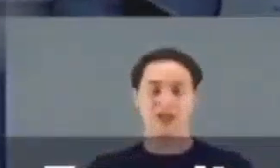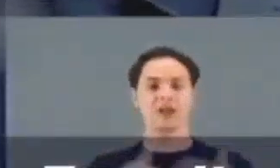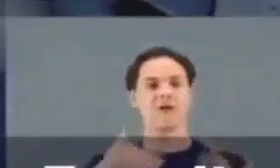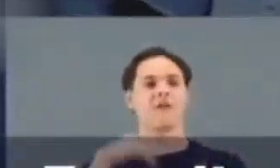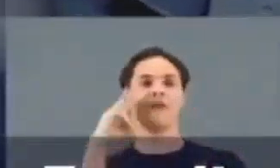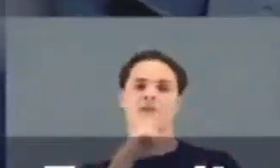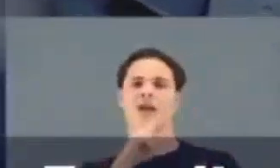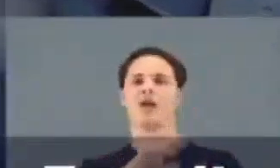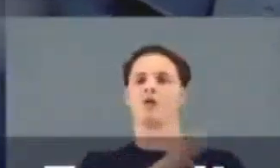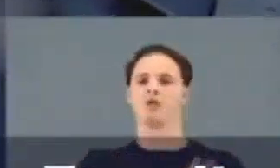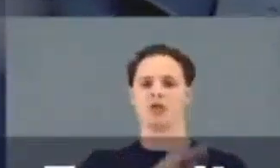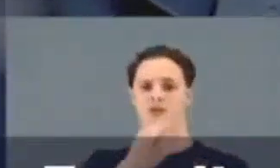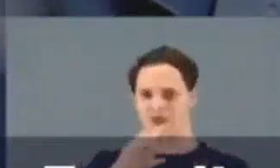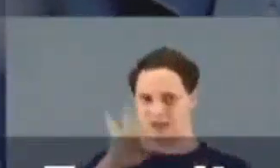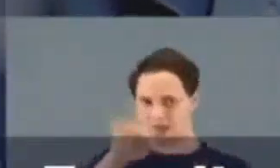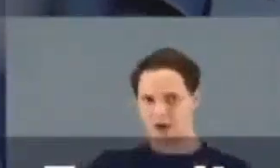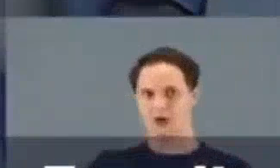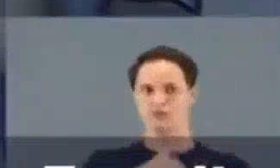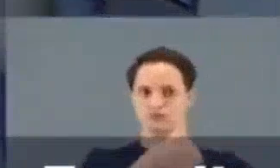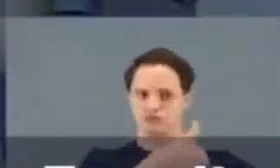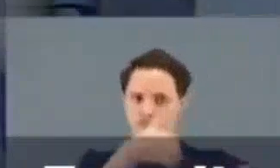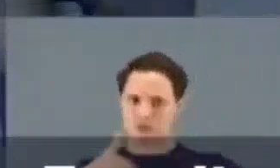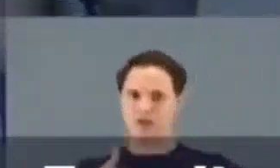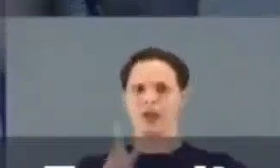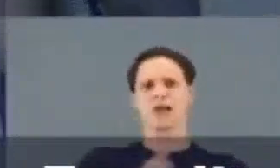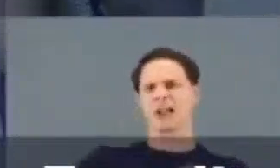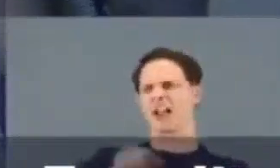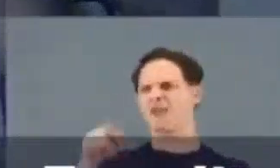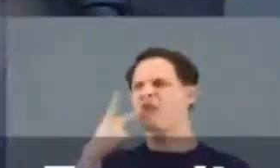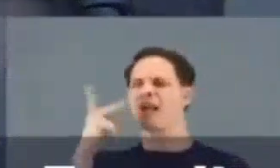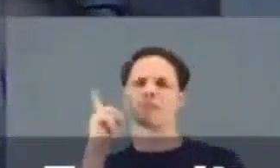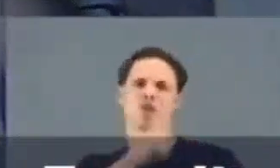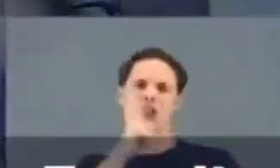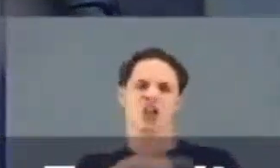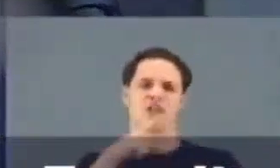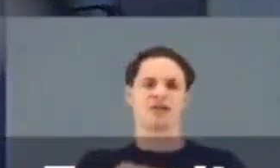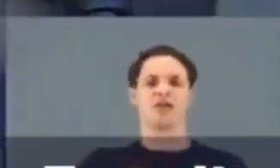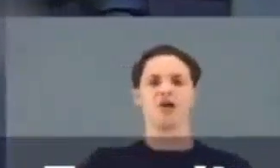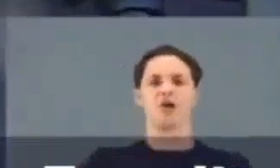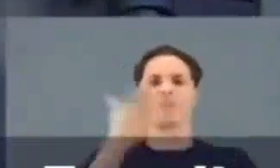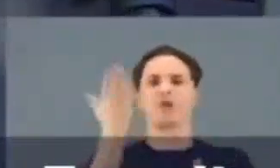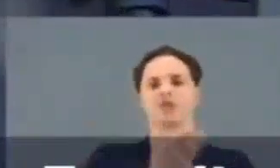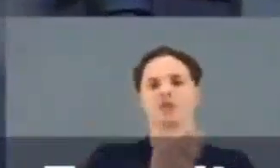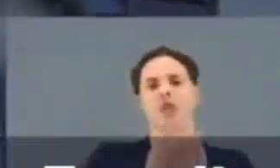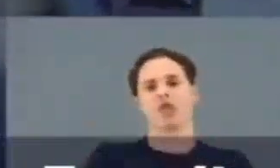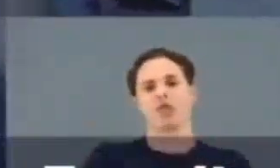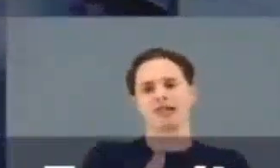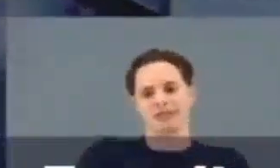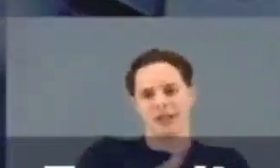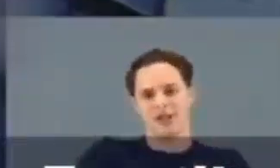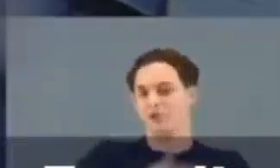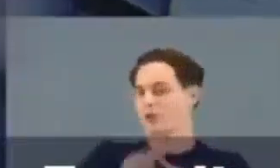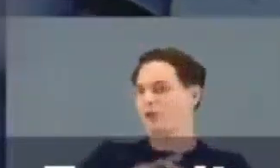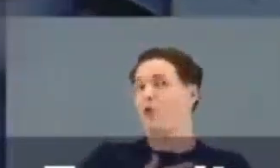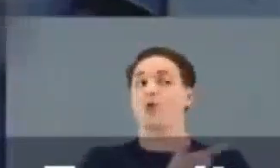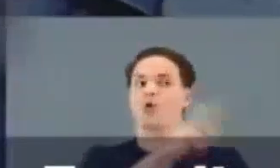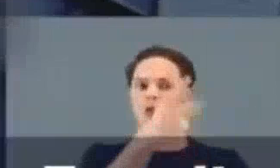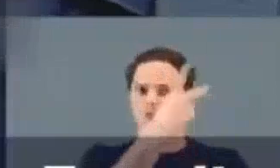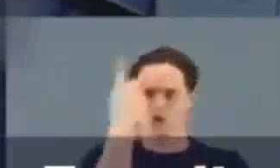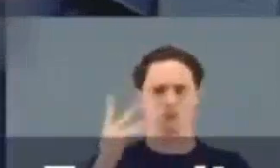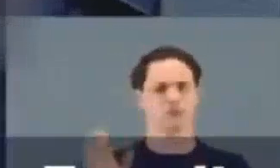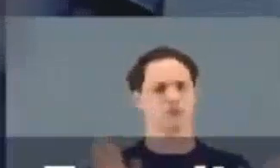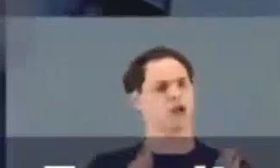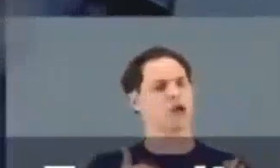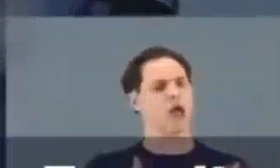me isentou e essa mentira que eles colocam que o processo foi prescrito é mentira, porque prescreveu para os demais, porque eu